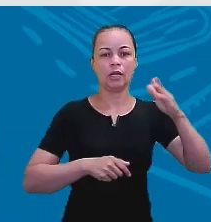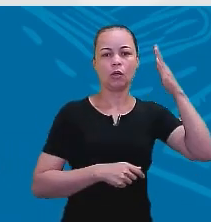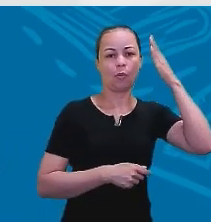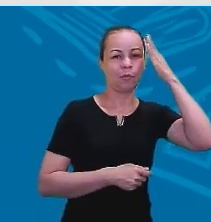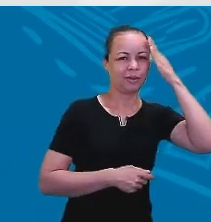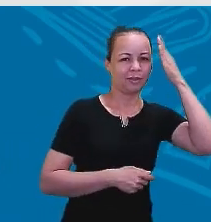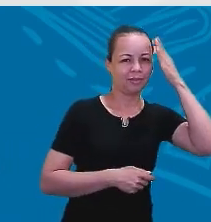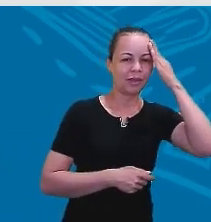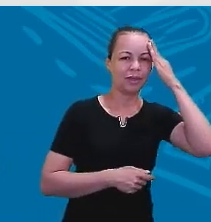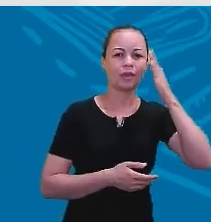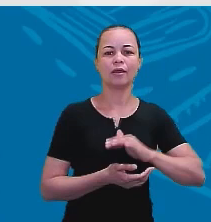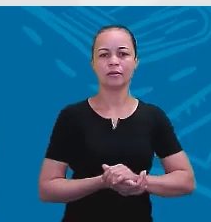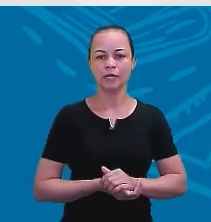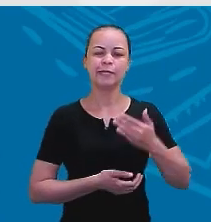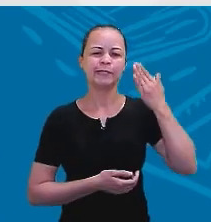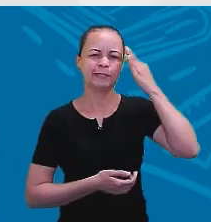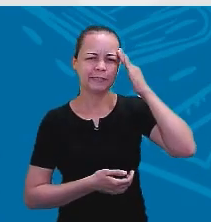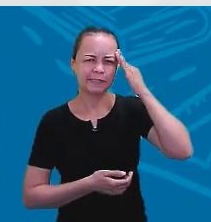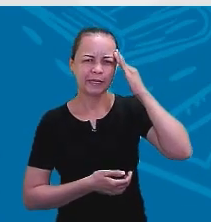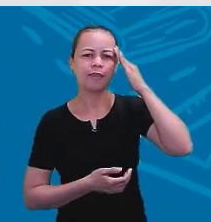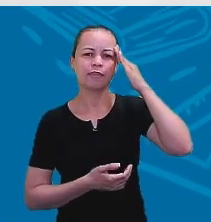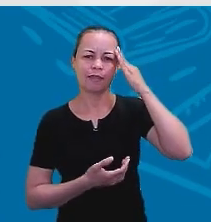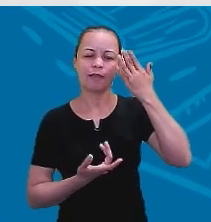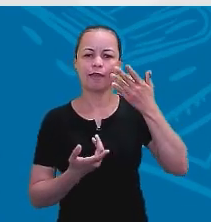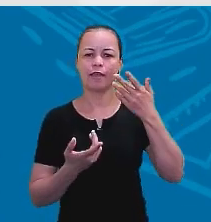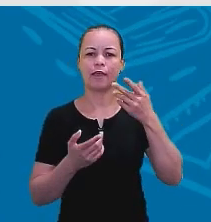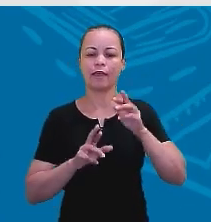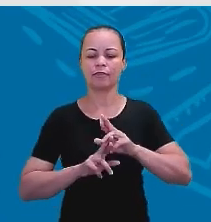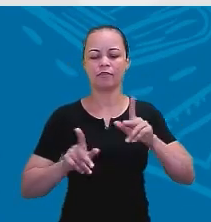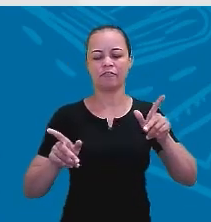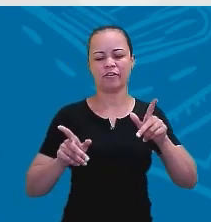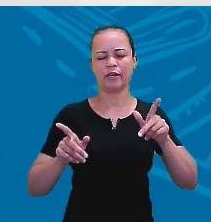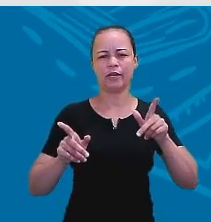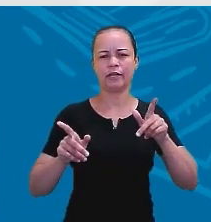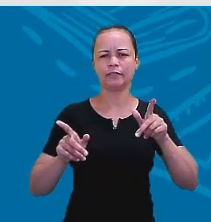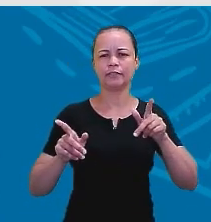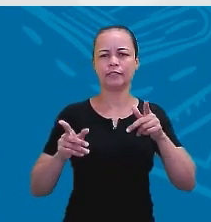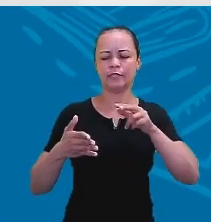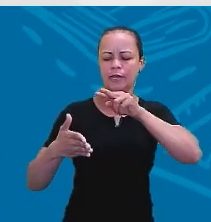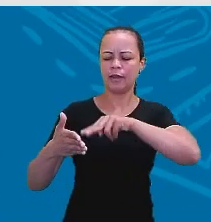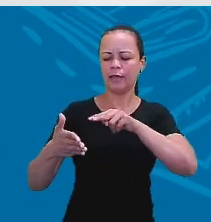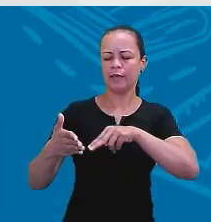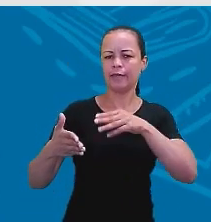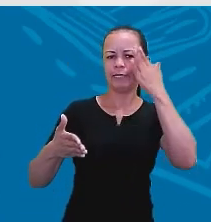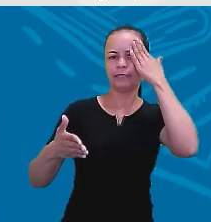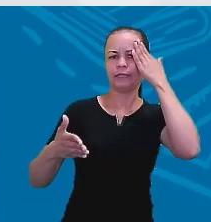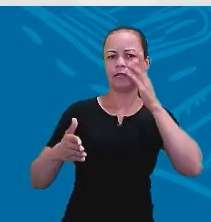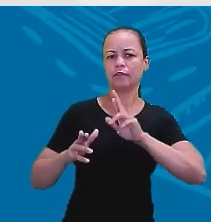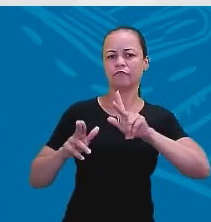Compreender um texto é diferente de interpretar esse texto, tá bom?